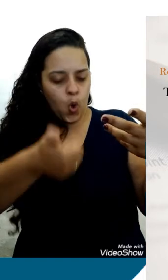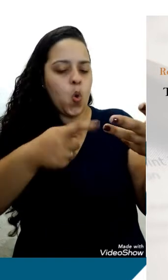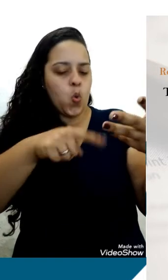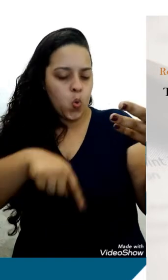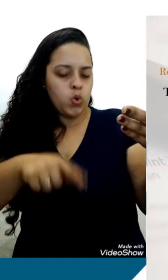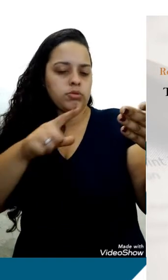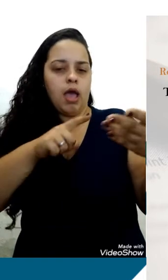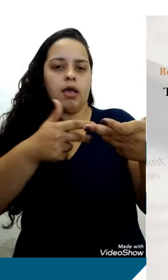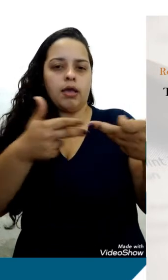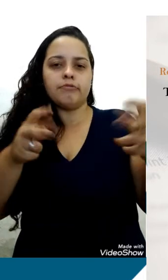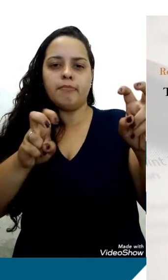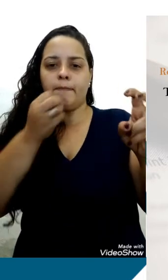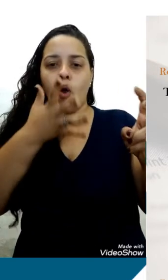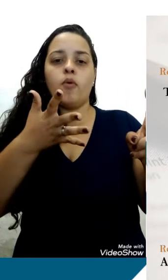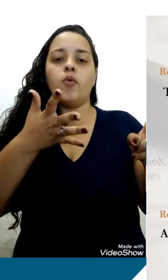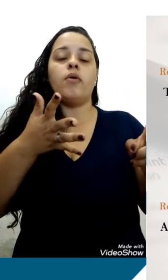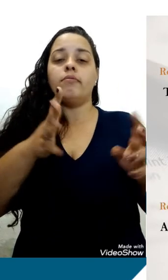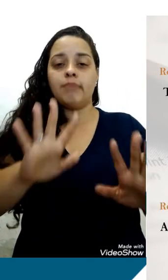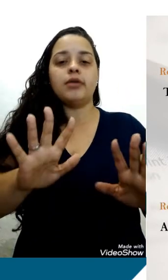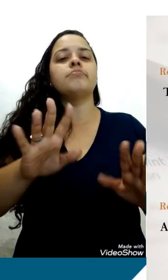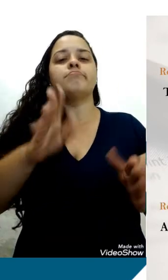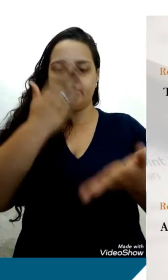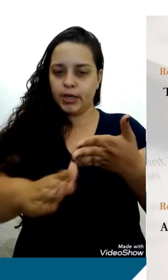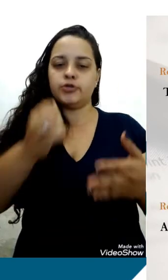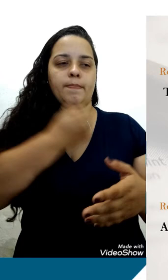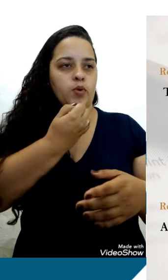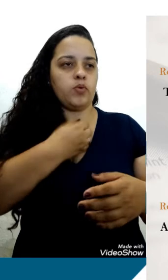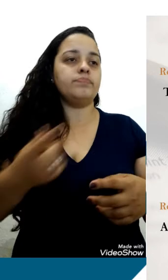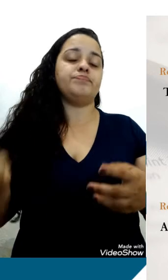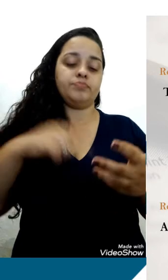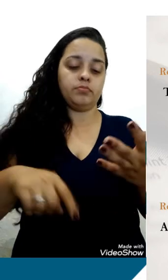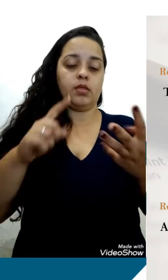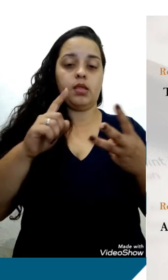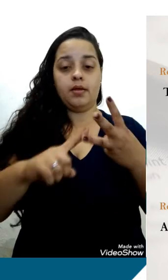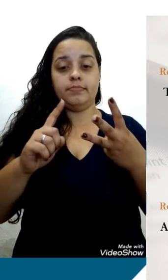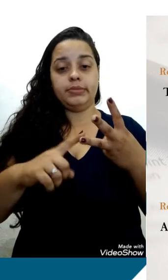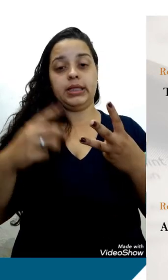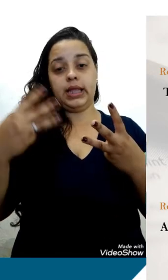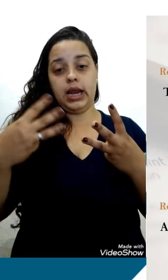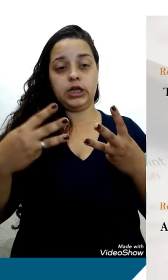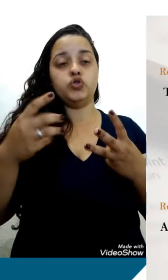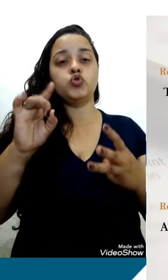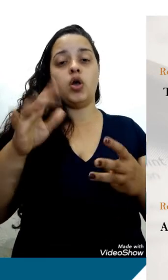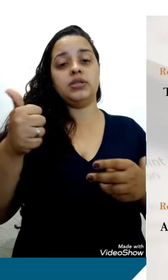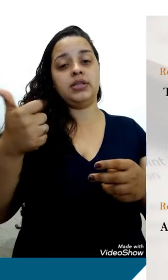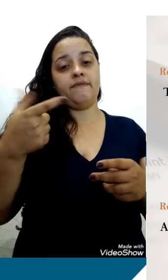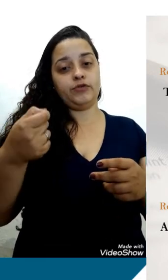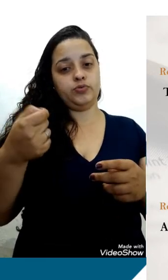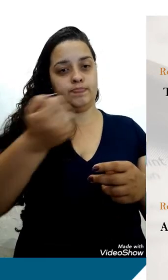sua competência 2. E a redação nível 3 recebe apenas 120 pontos na